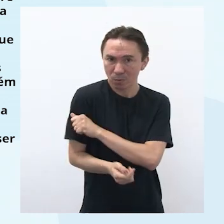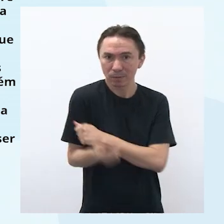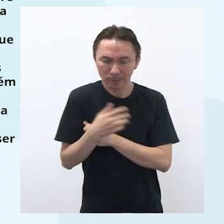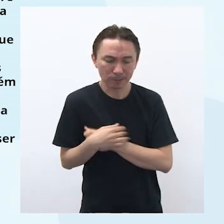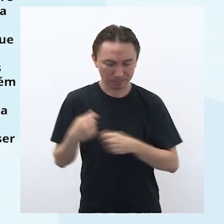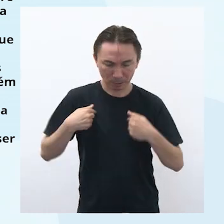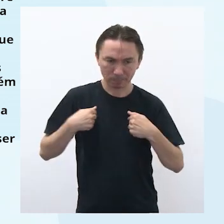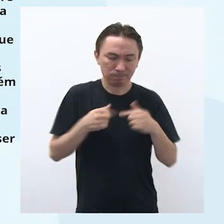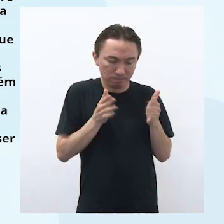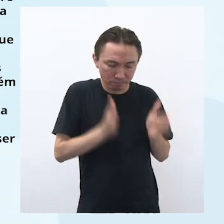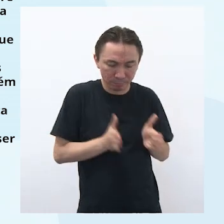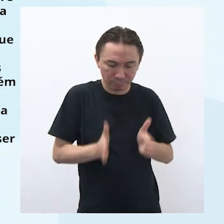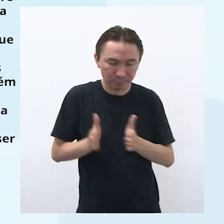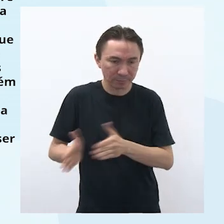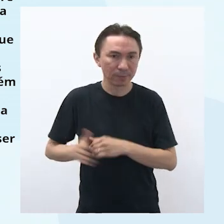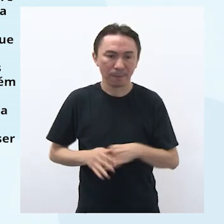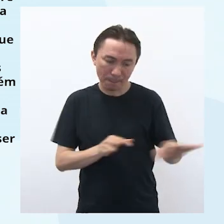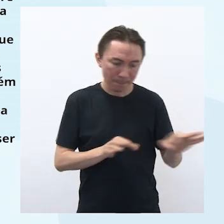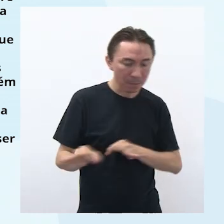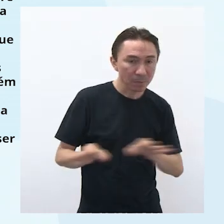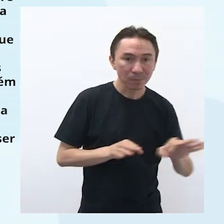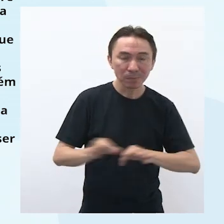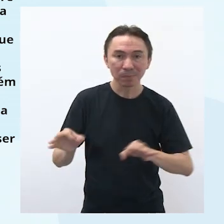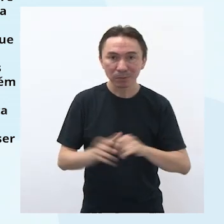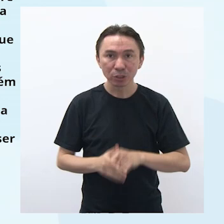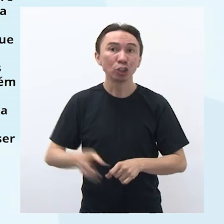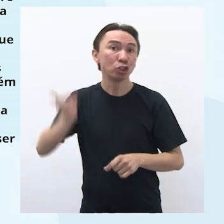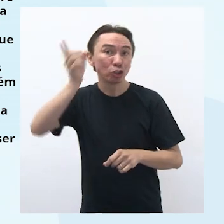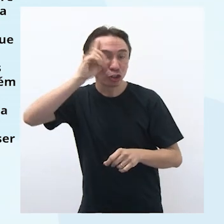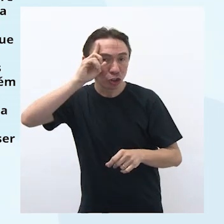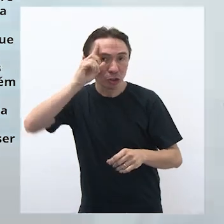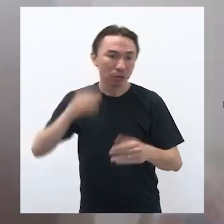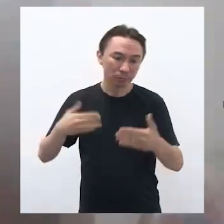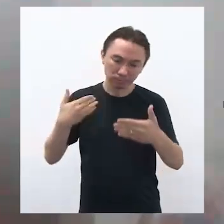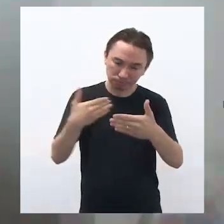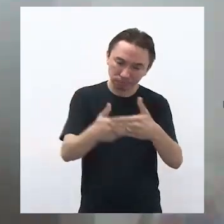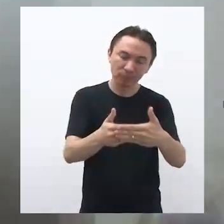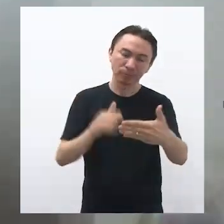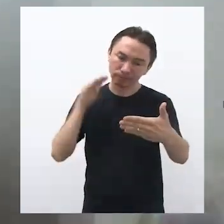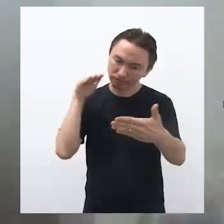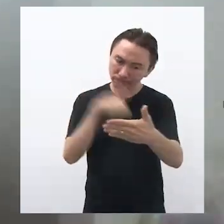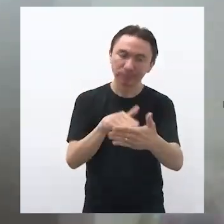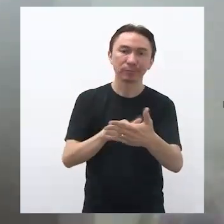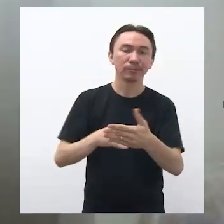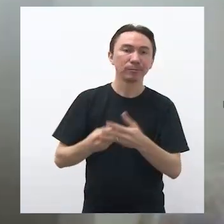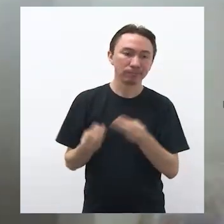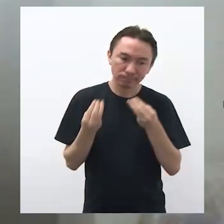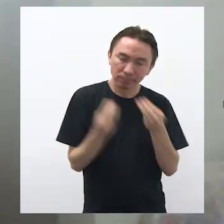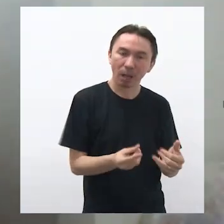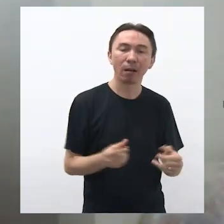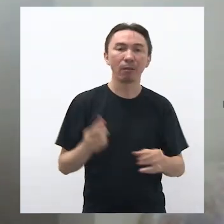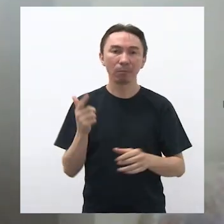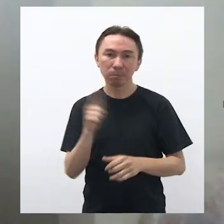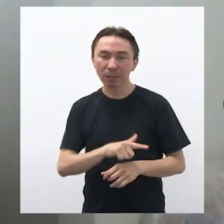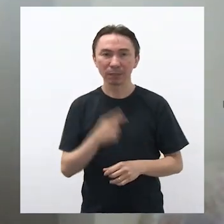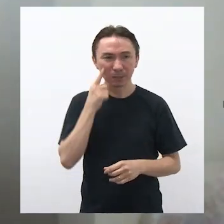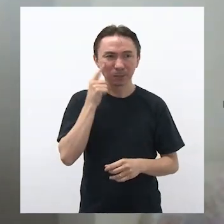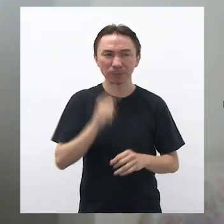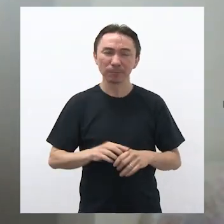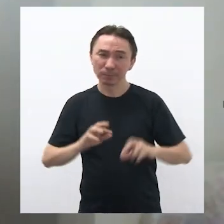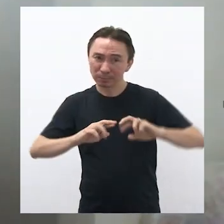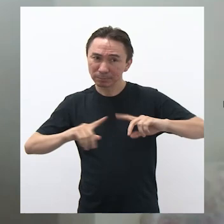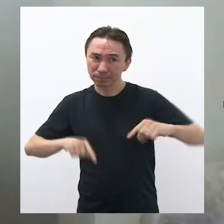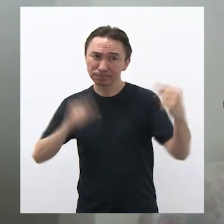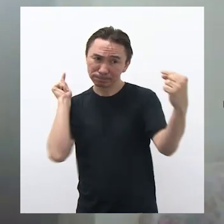no dia, persistir, né? Olhar para suas metas, seus objetivos, suas escolhas e, de fato,